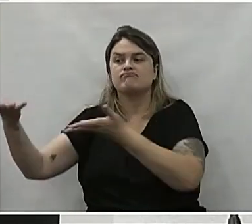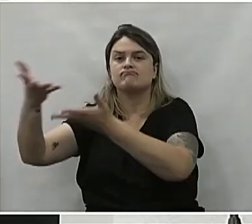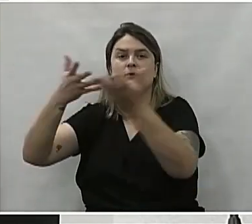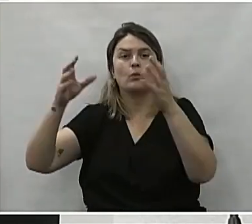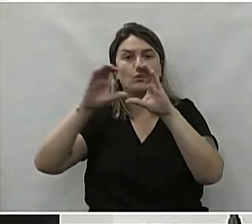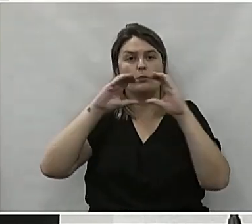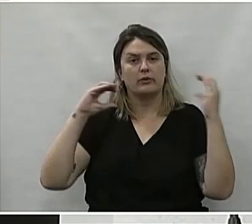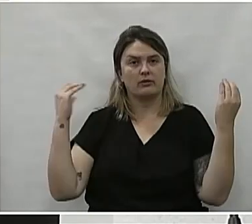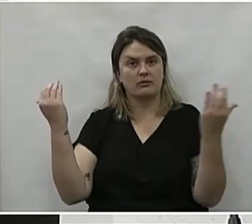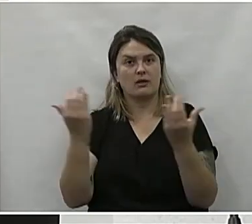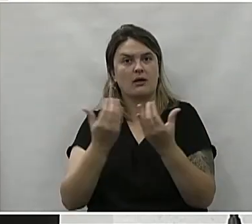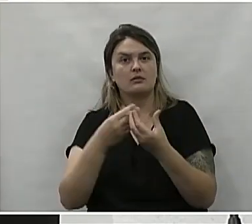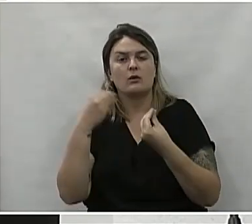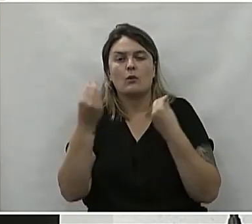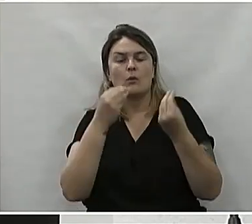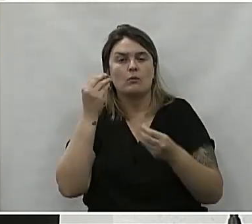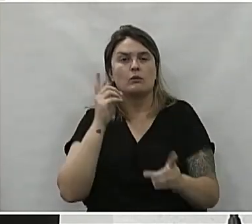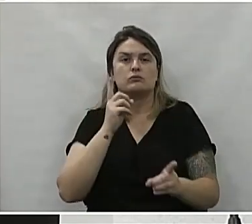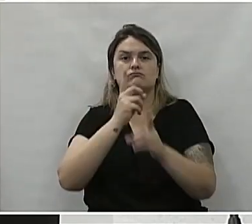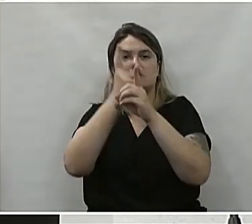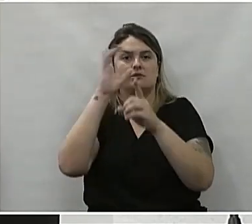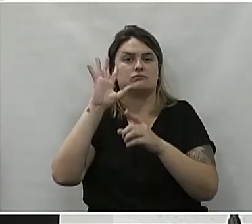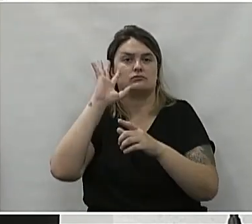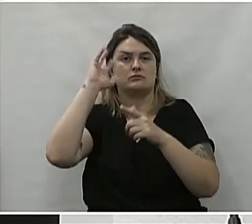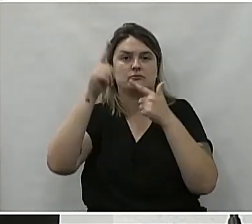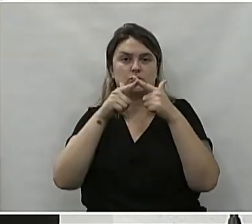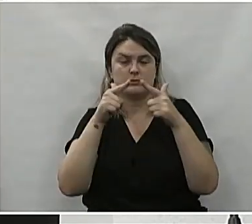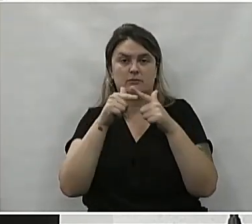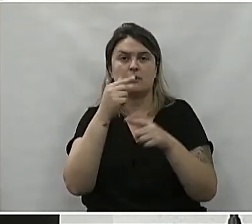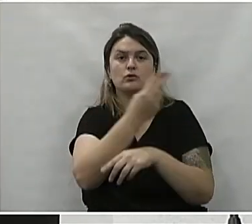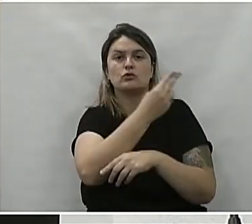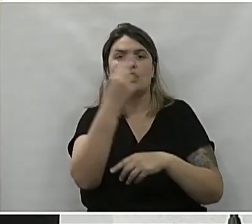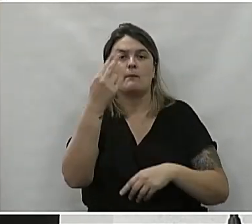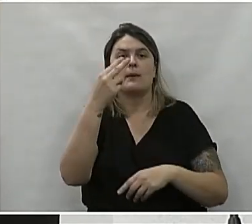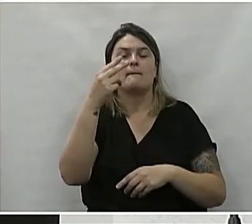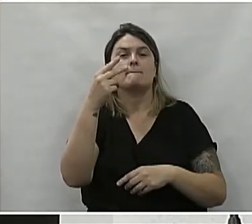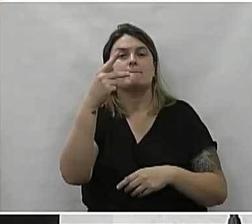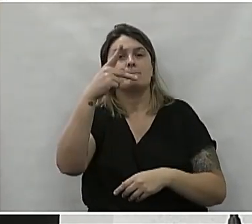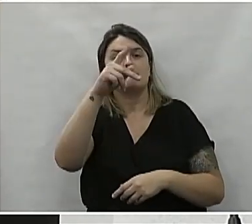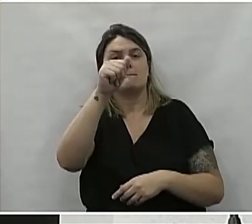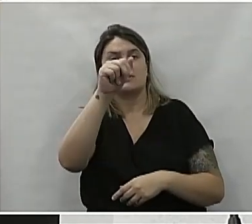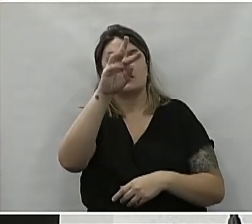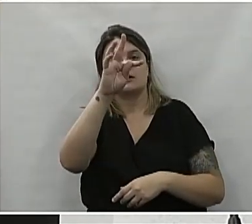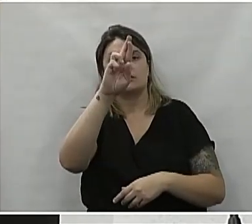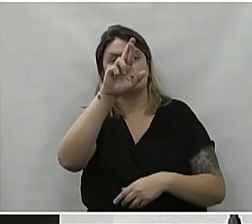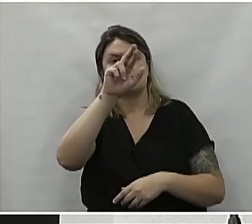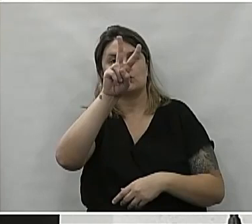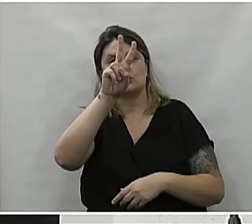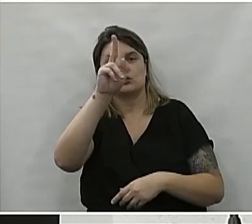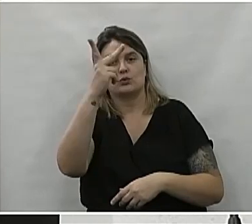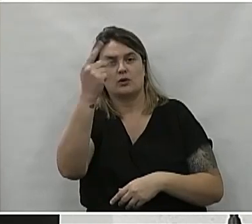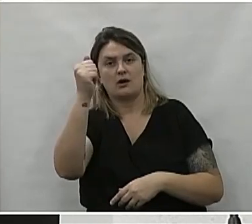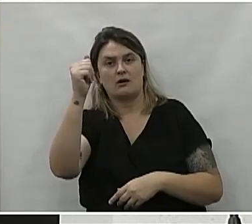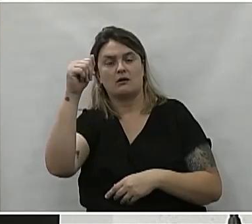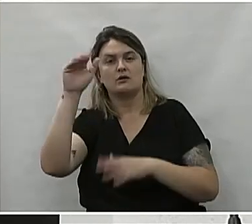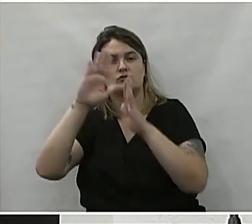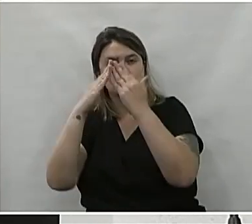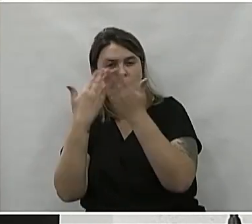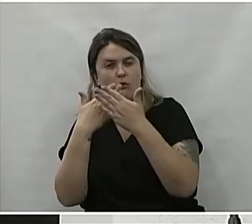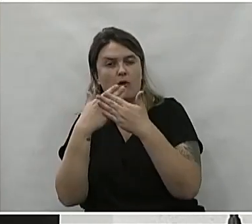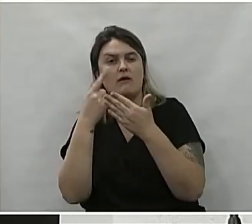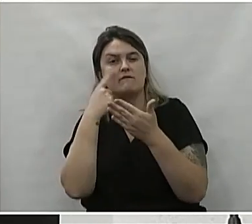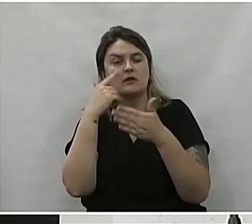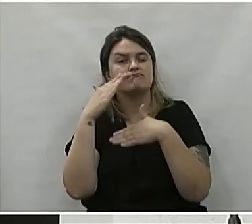busca De soluções O projeto Foi denominado Patrulho escolar Onde iniciou O desenvolvimento Das